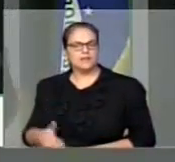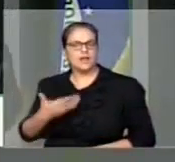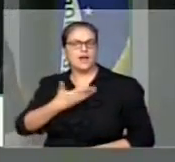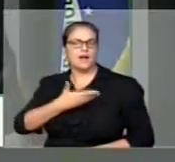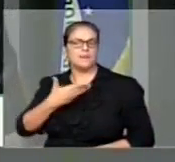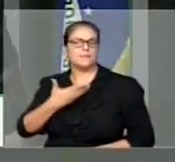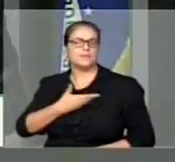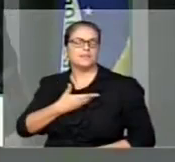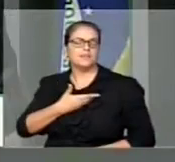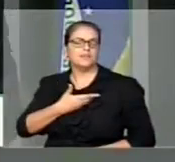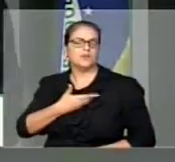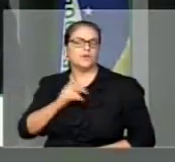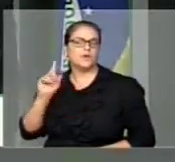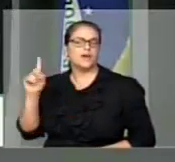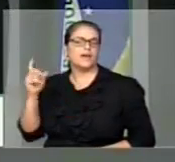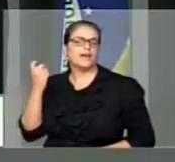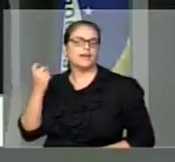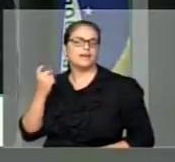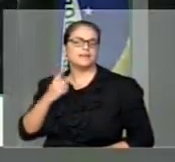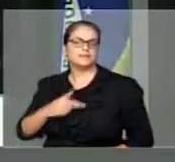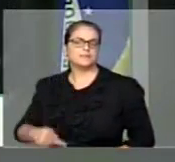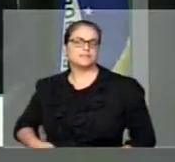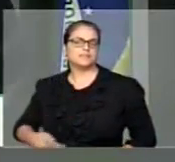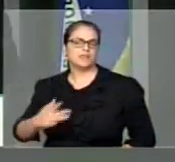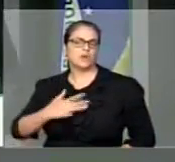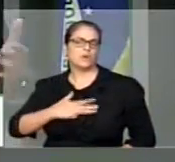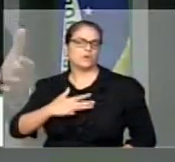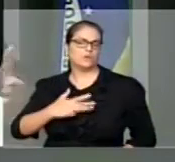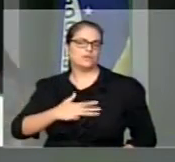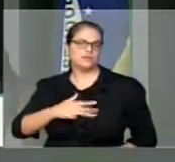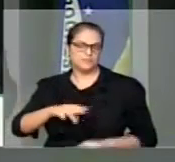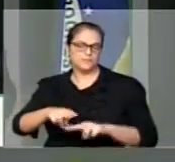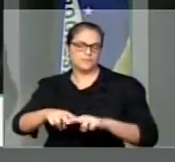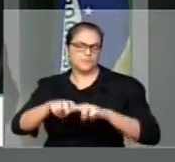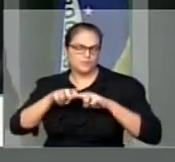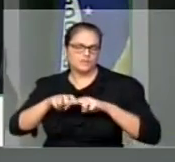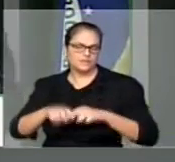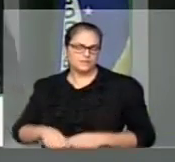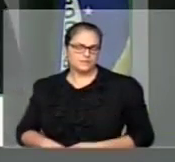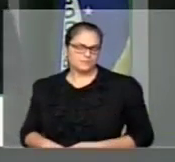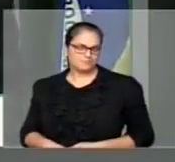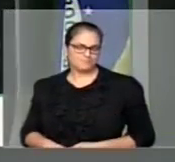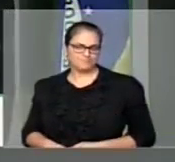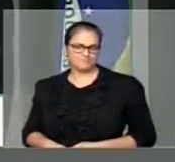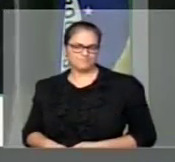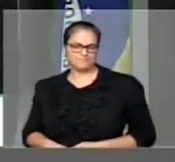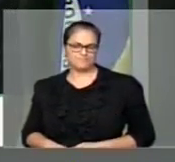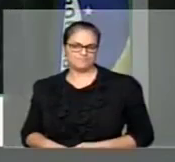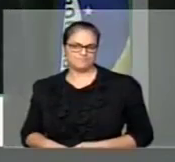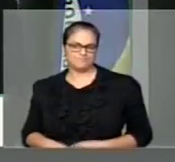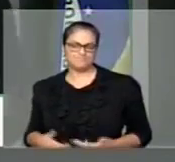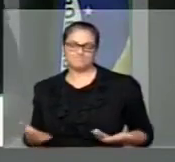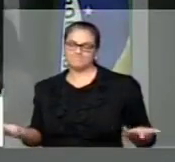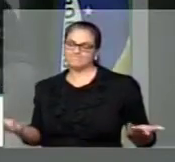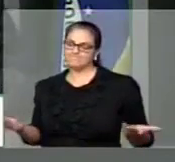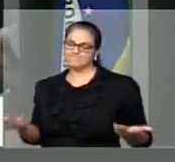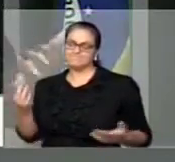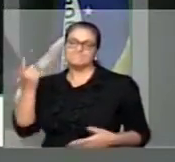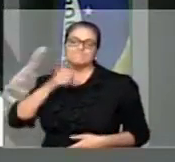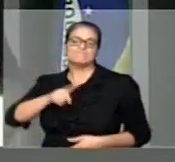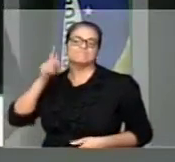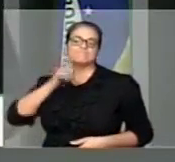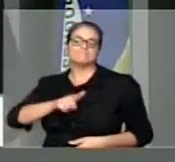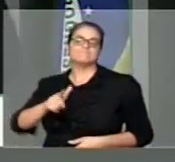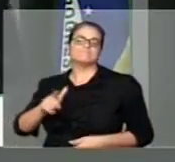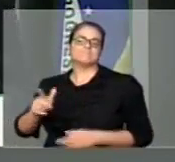com o ex-presidente Luiz Inácio Lula da Silva. E este, beneficiado pelo BNDES, obteve um